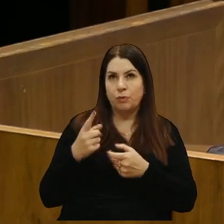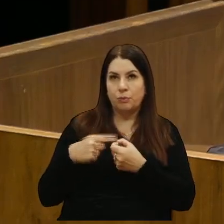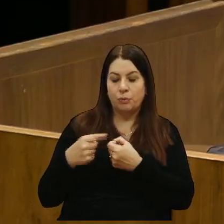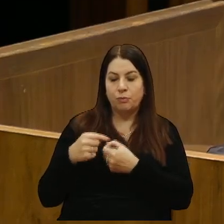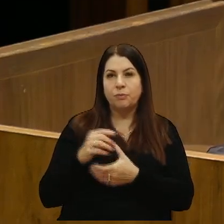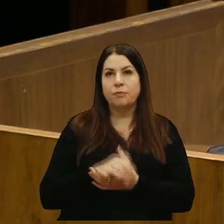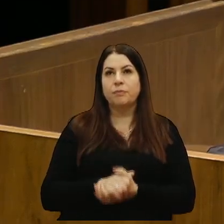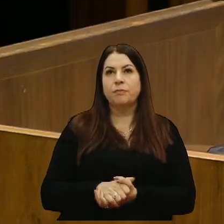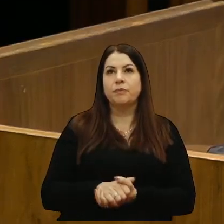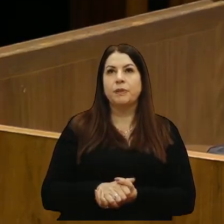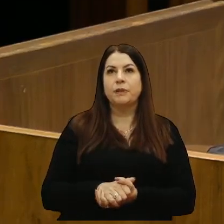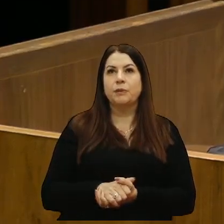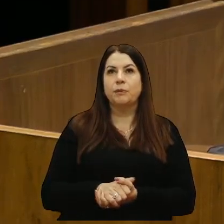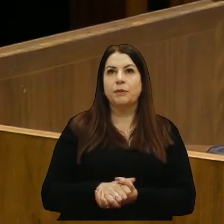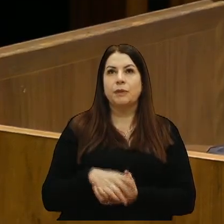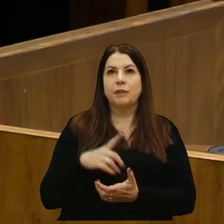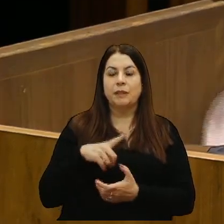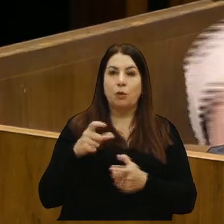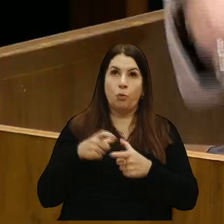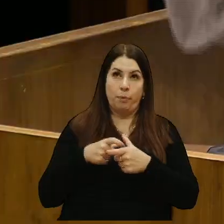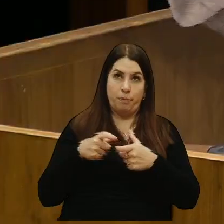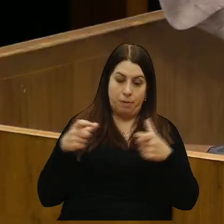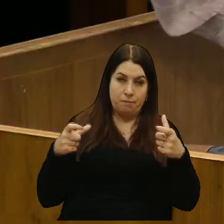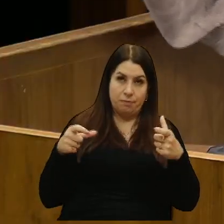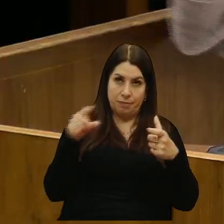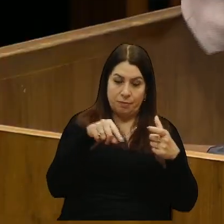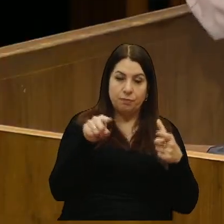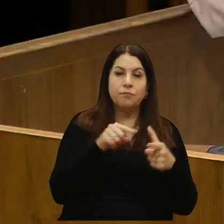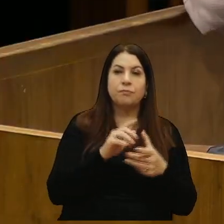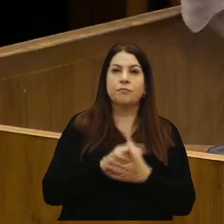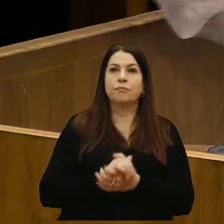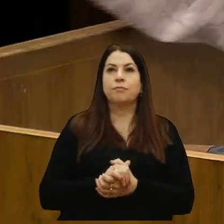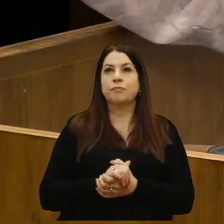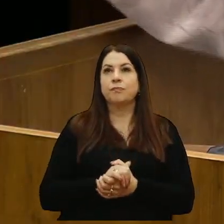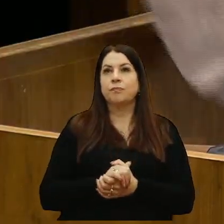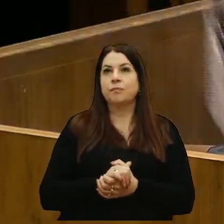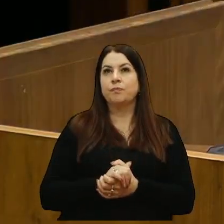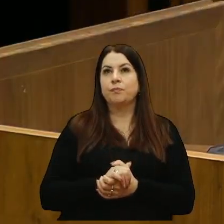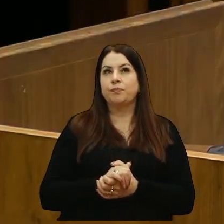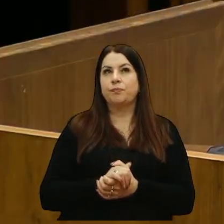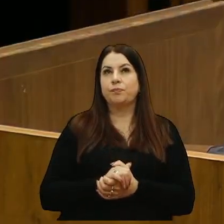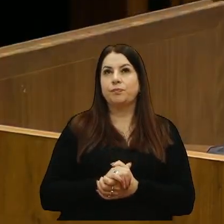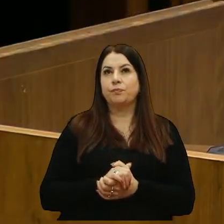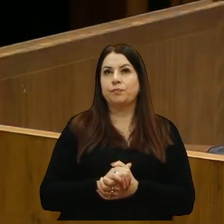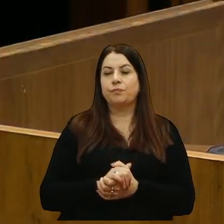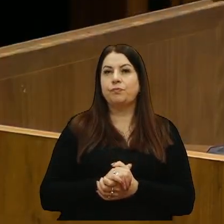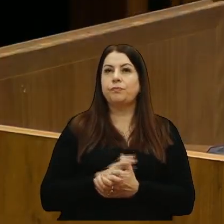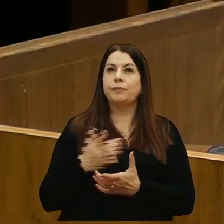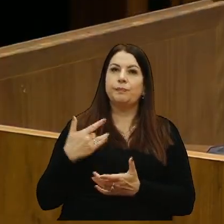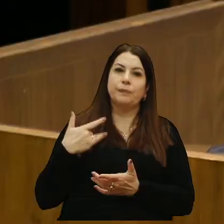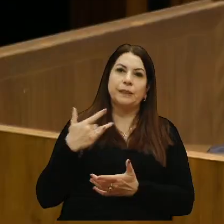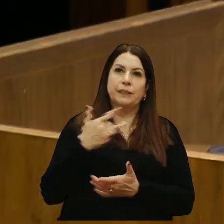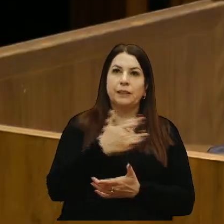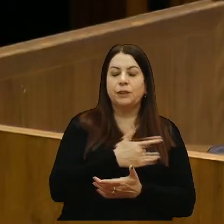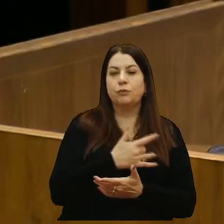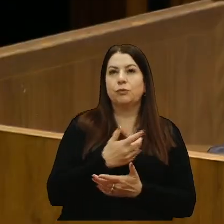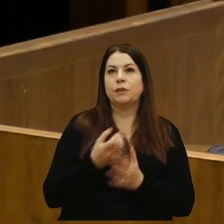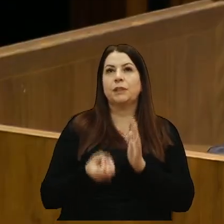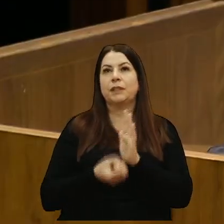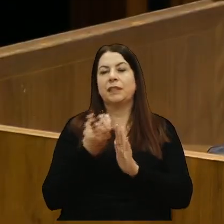município. E quando a gente está aumentando, como fosse na saúde, né,